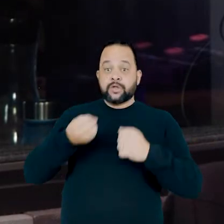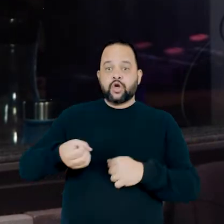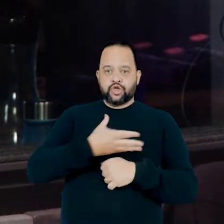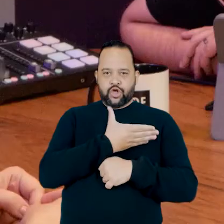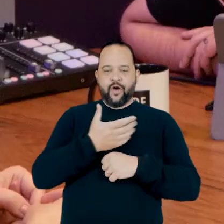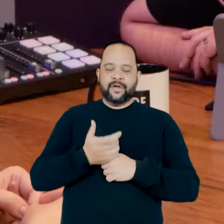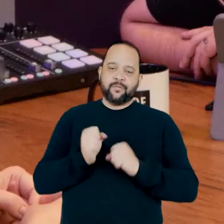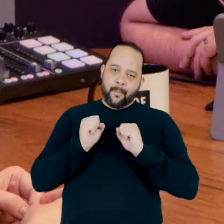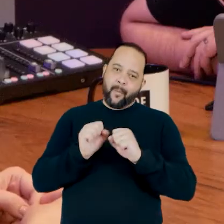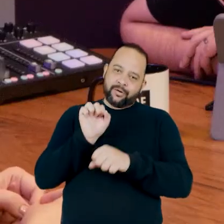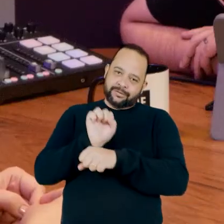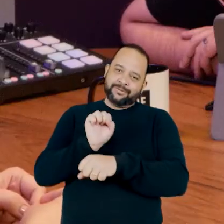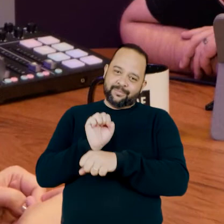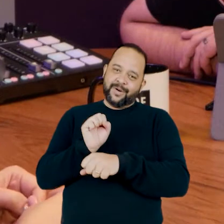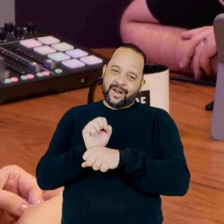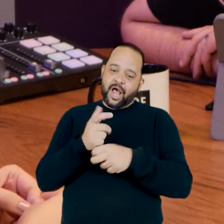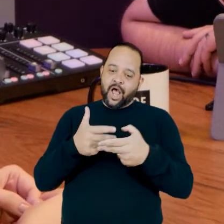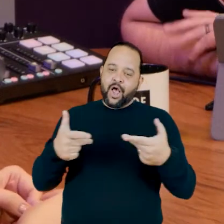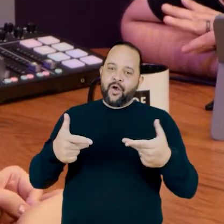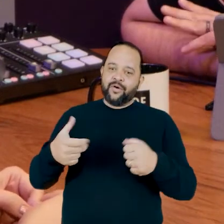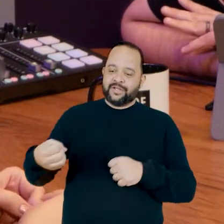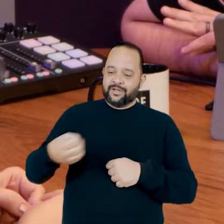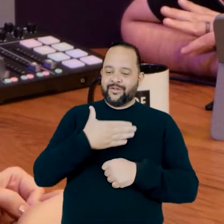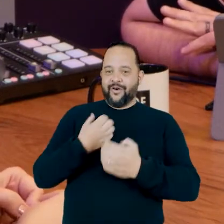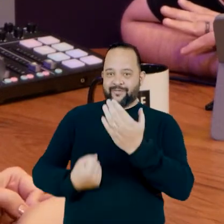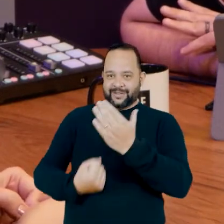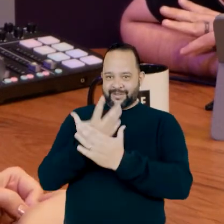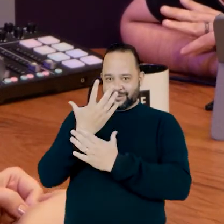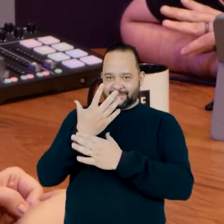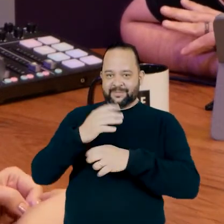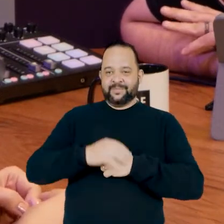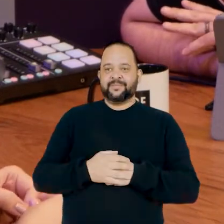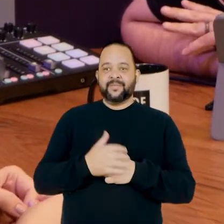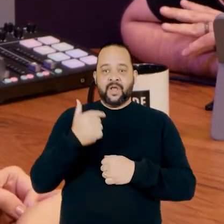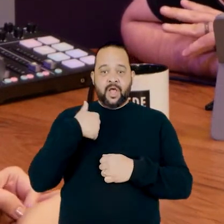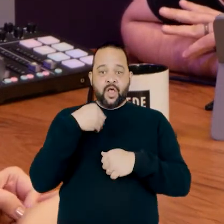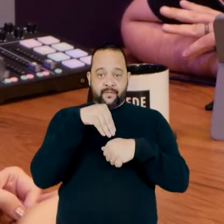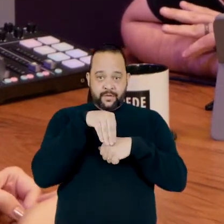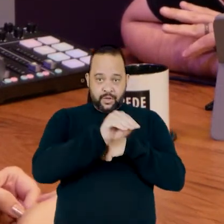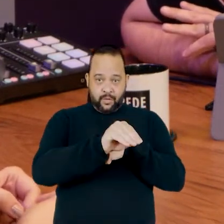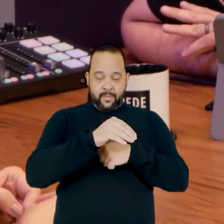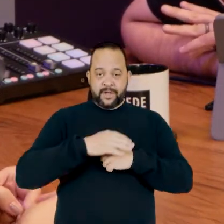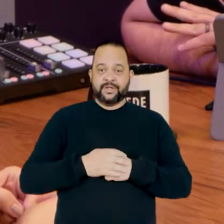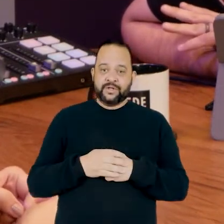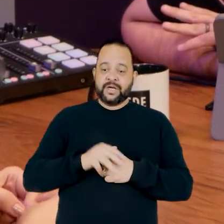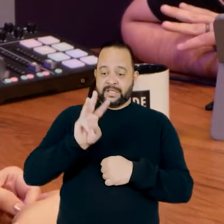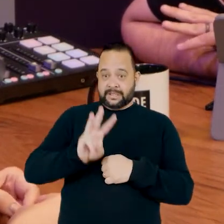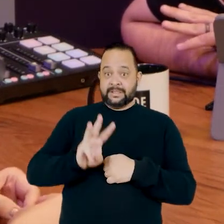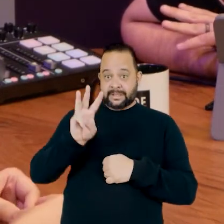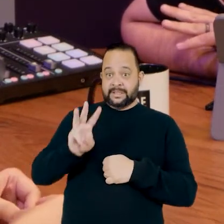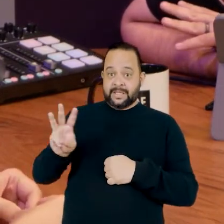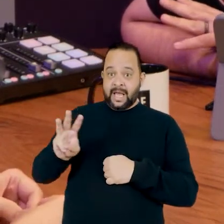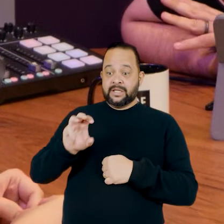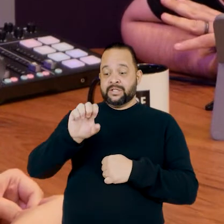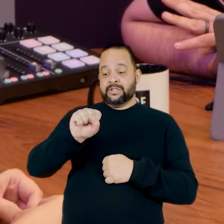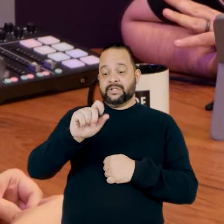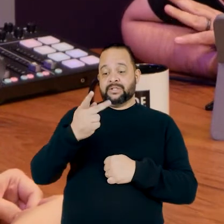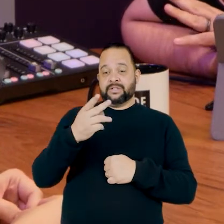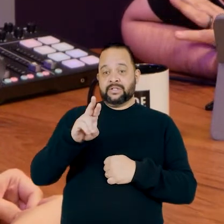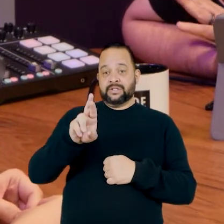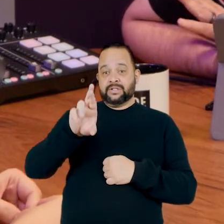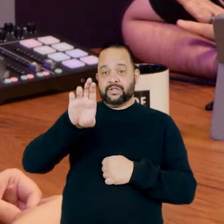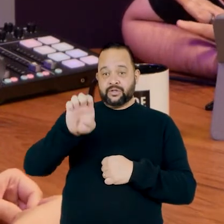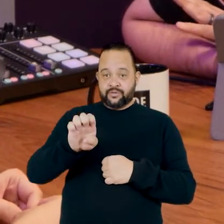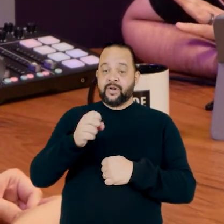Legal, sensacional. Então, eu vou dar uma dica, tá? Também, eu... Normalmente, o site da Shure vende... A loja oficial